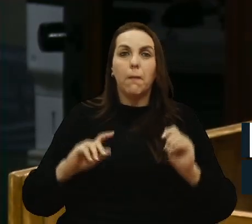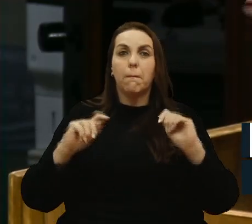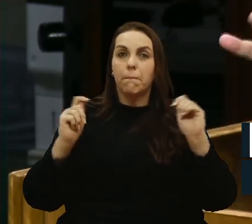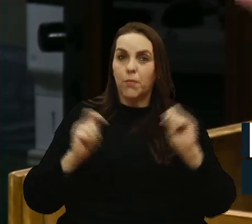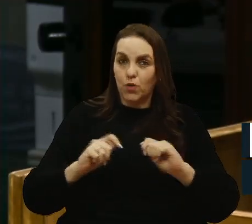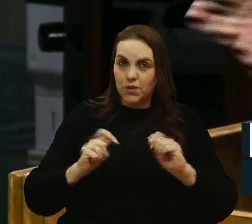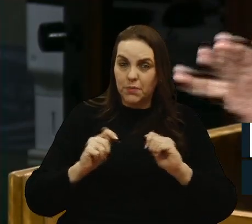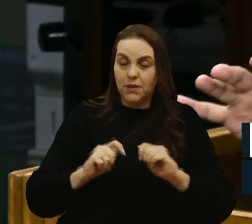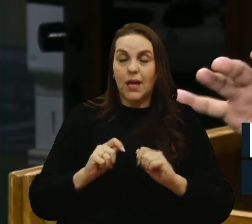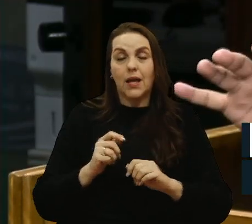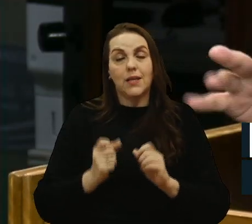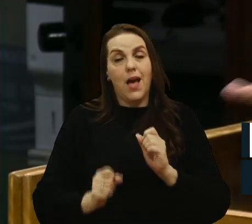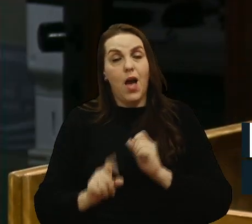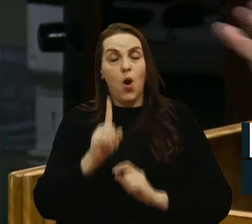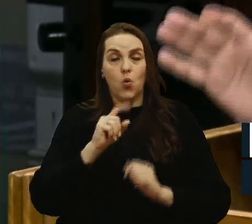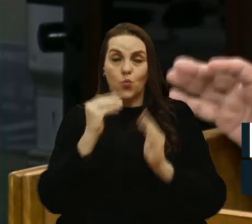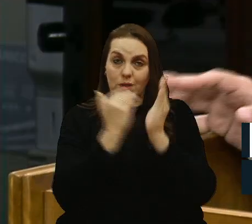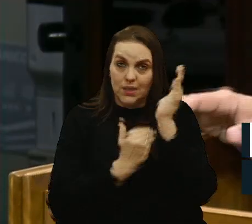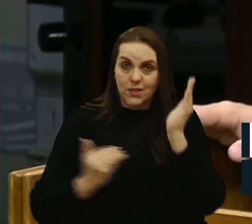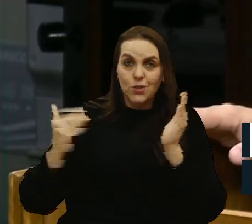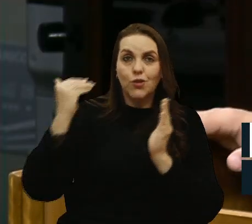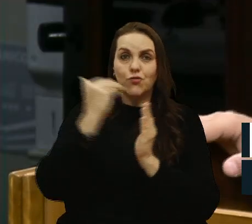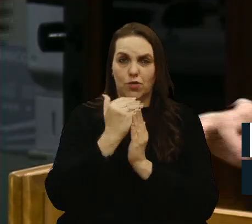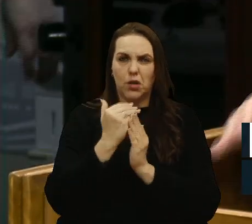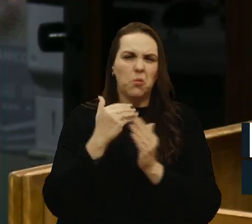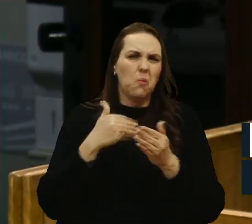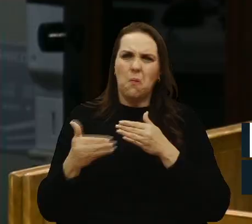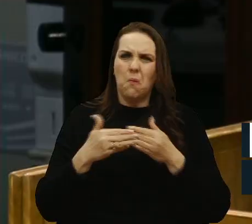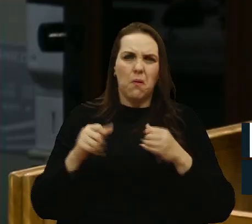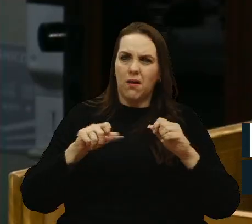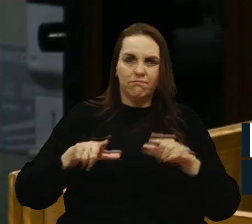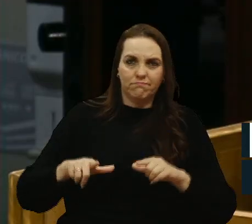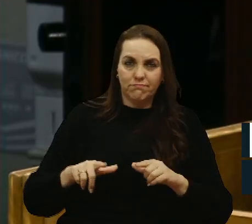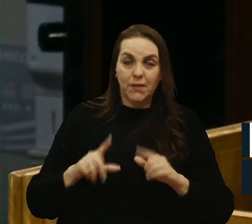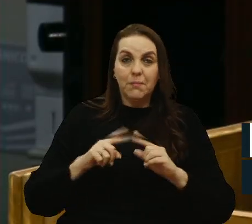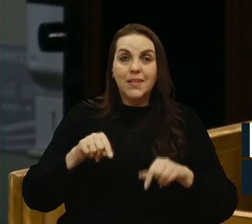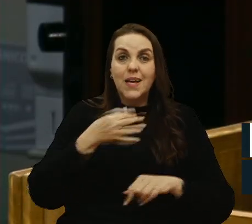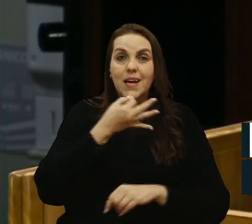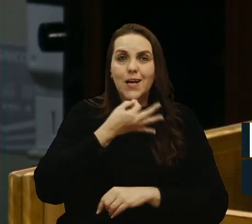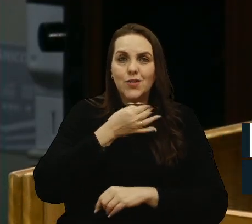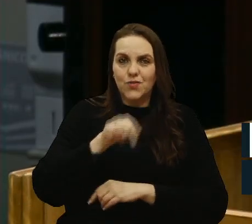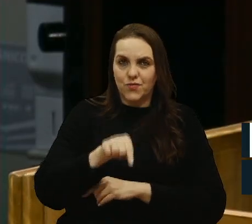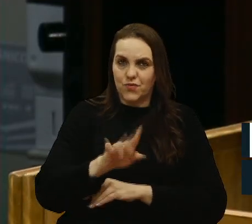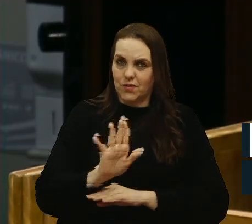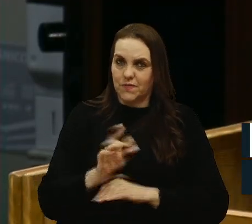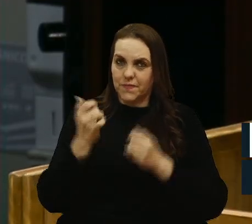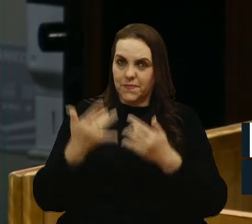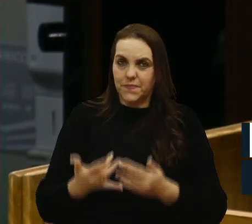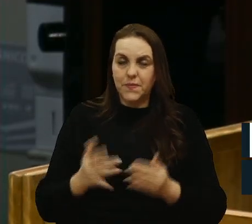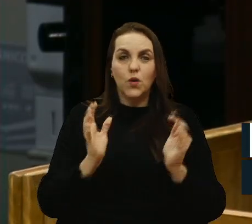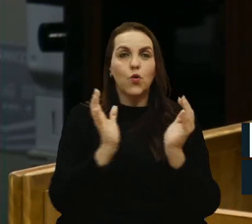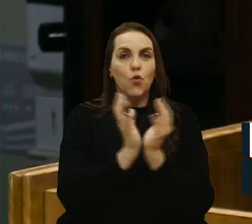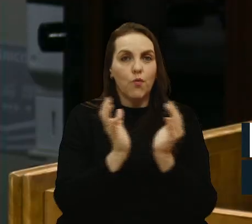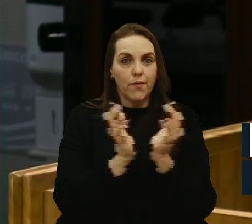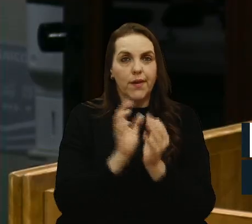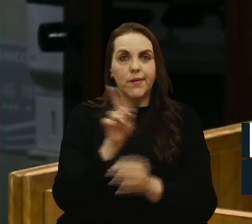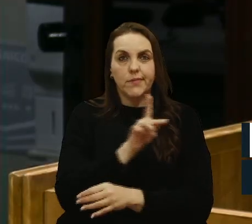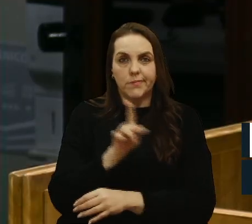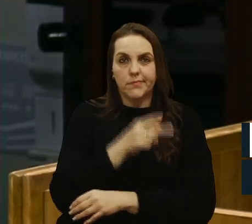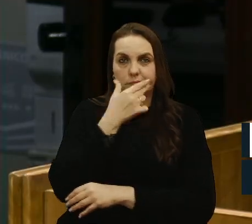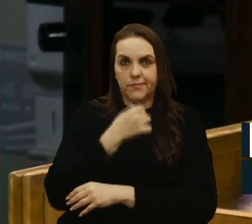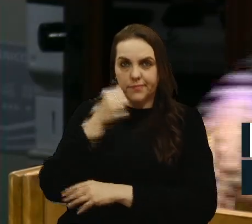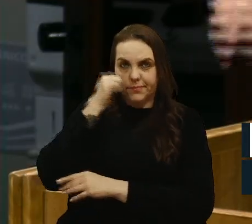ser cometidos excessos, como em qualquer lugar. Mas eu falo de Caxias e das colegas professoras e dos